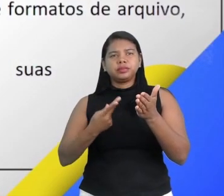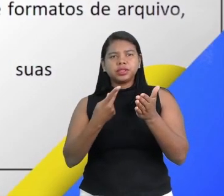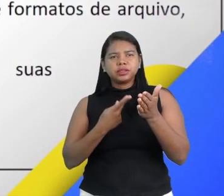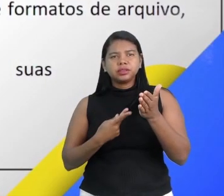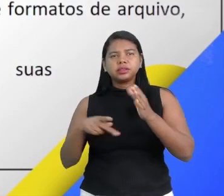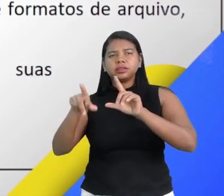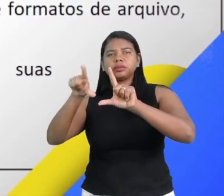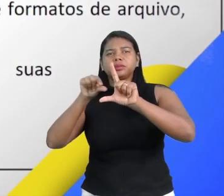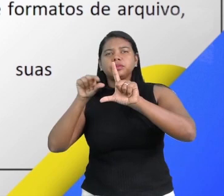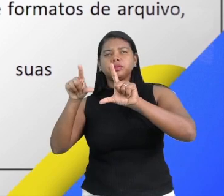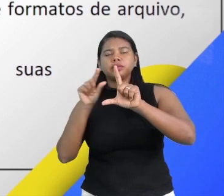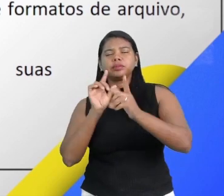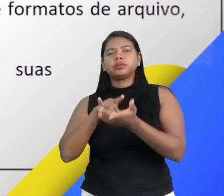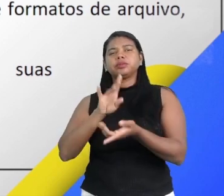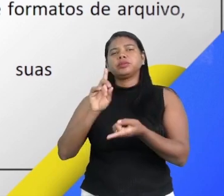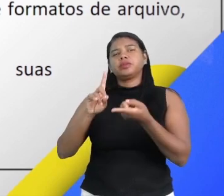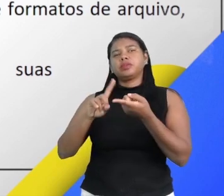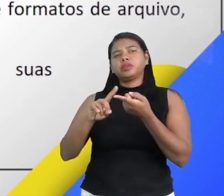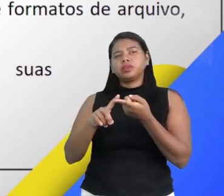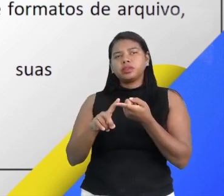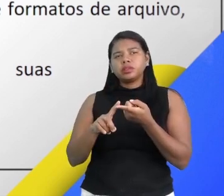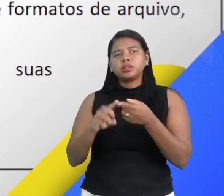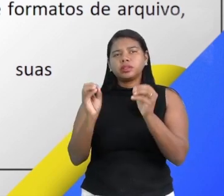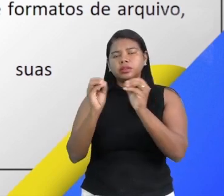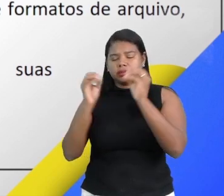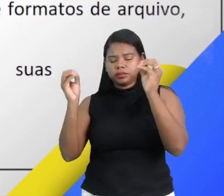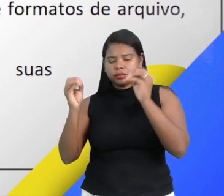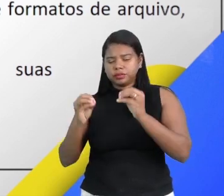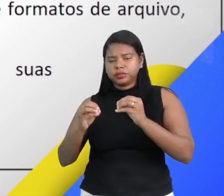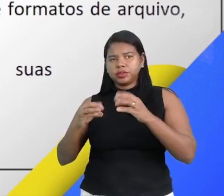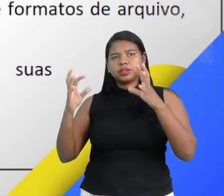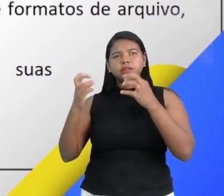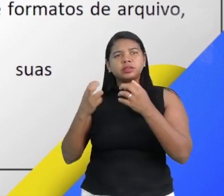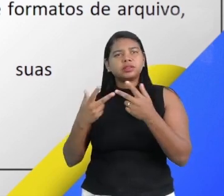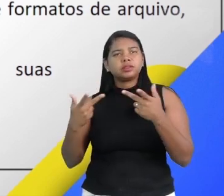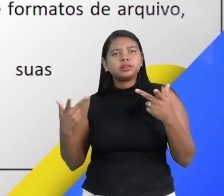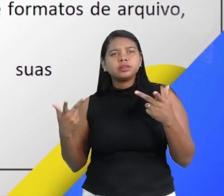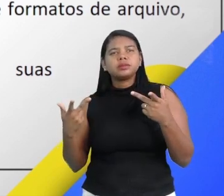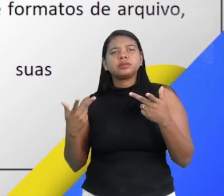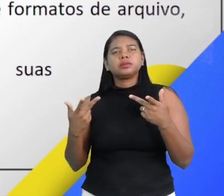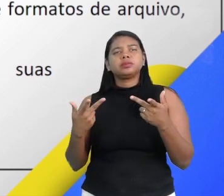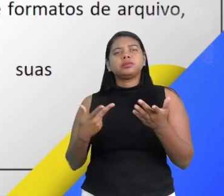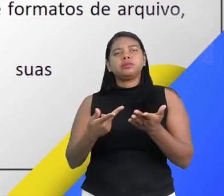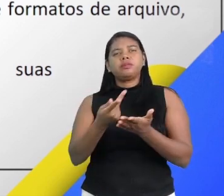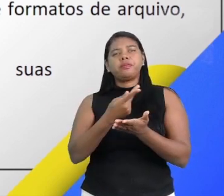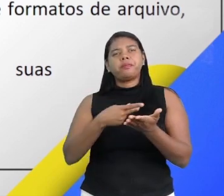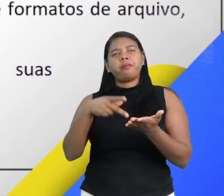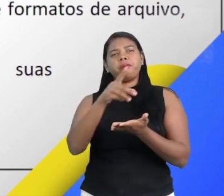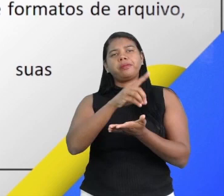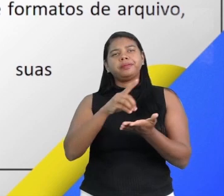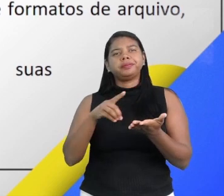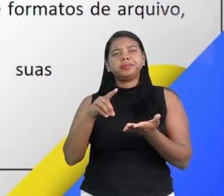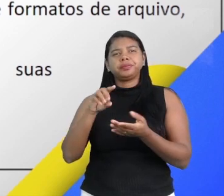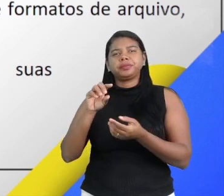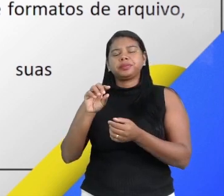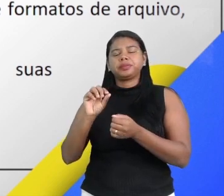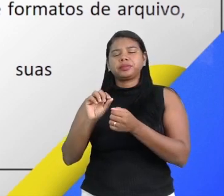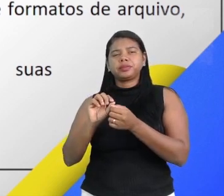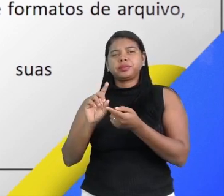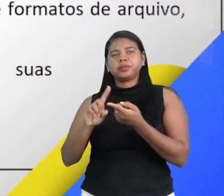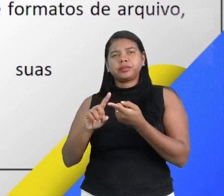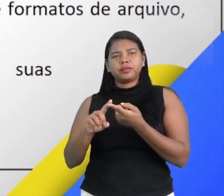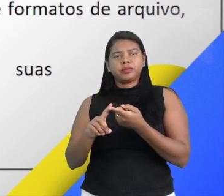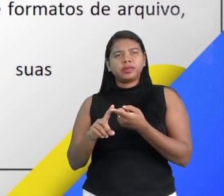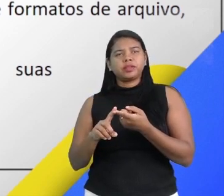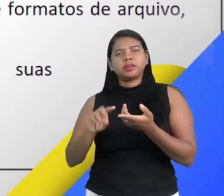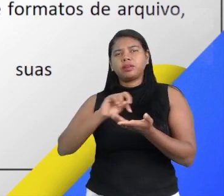ferramenta de desenho até ferramenta de criação de ilustrações e gráficos. Filtros e efeitos, diversos efeitos